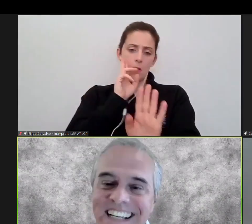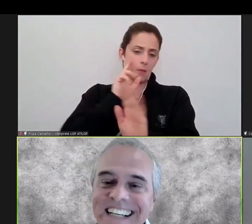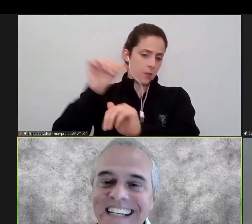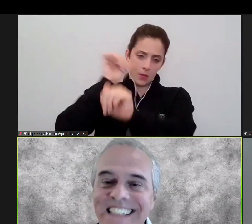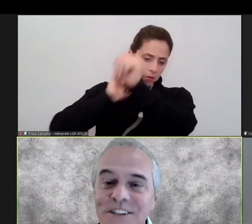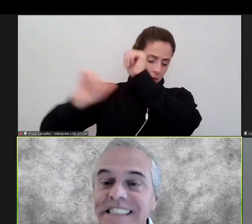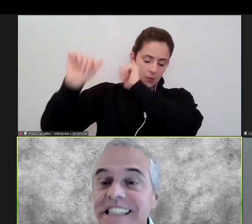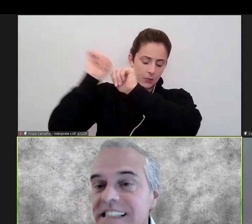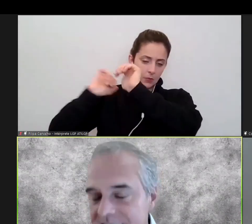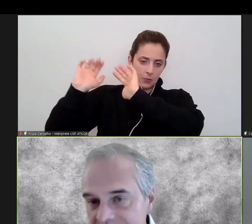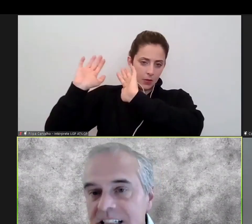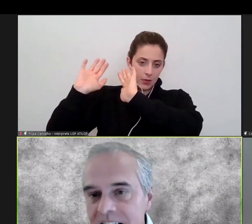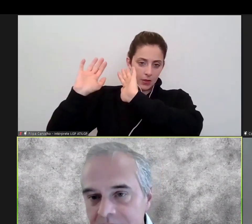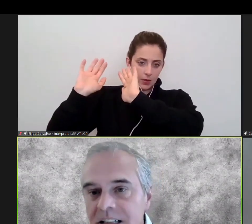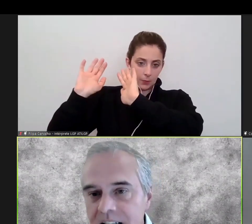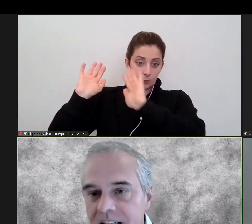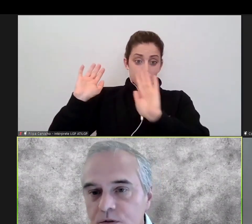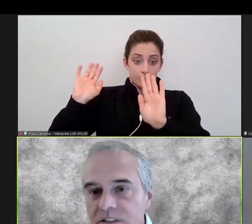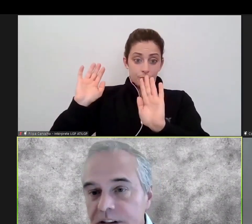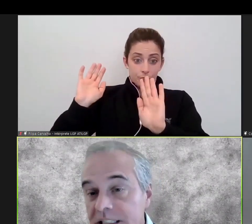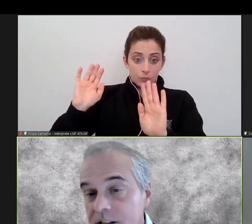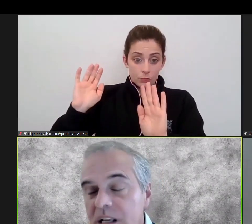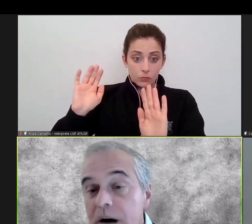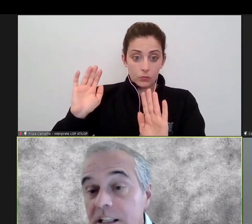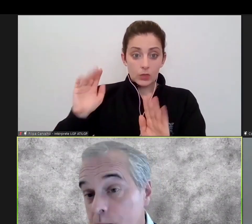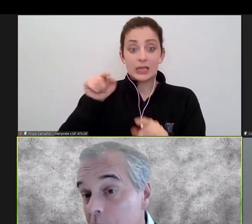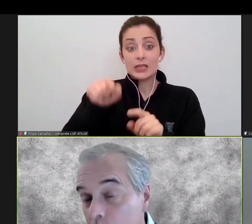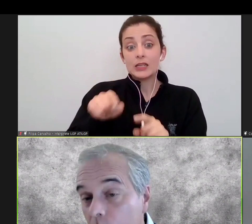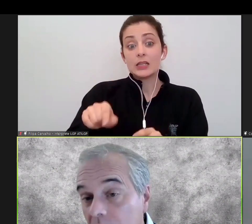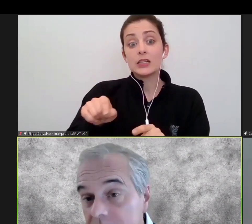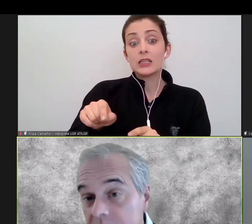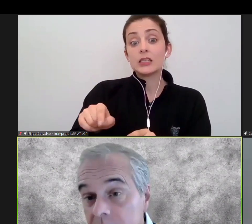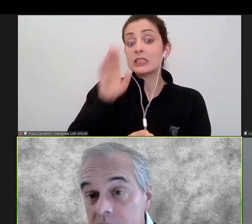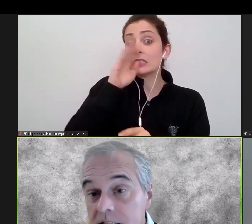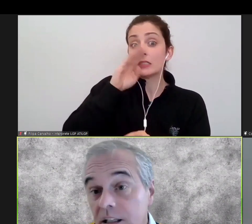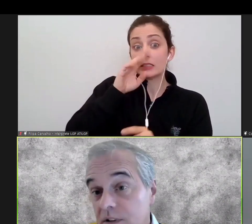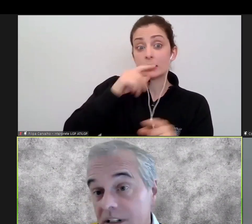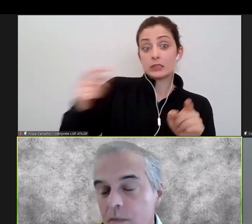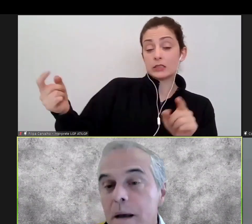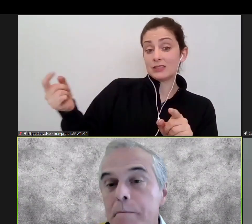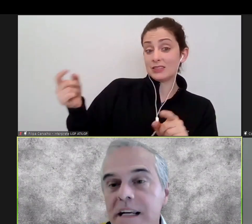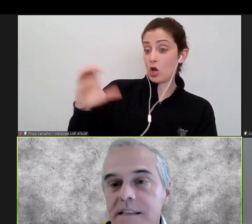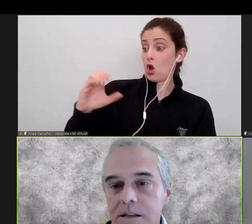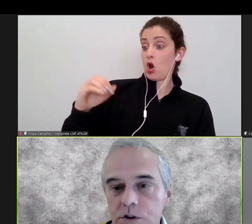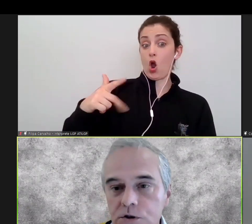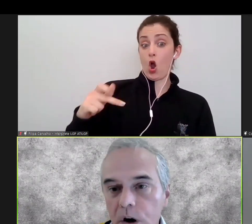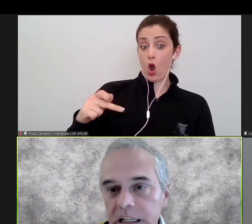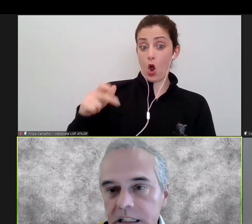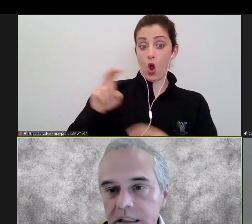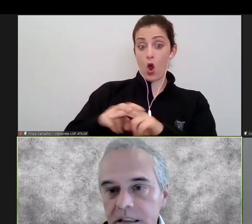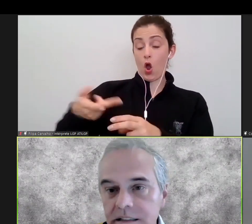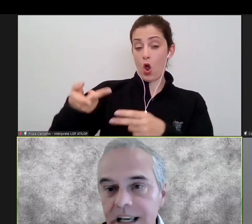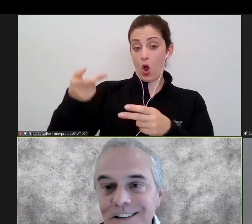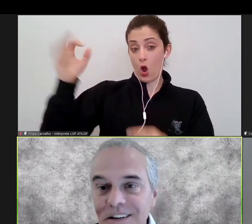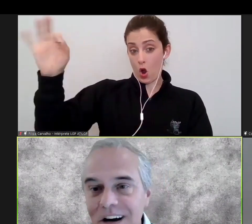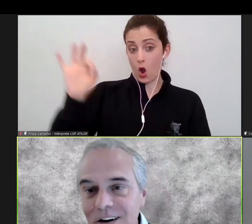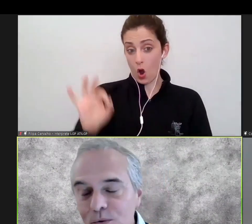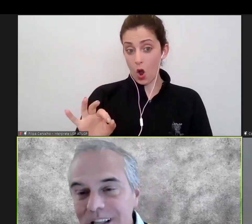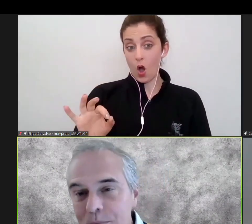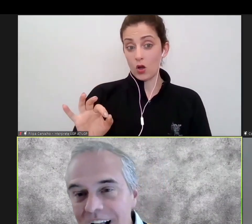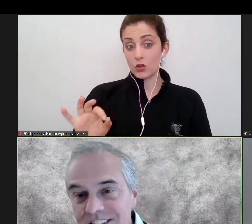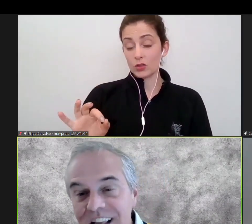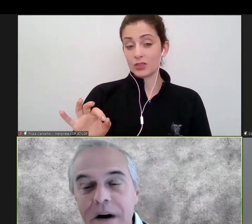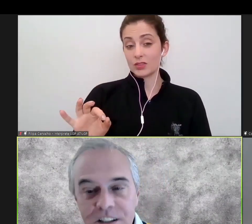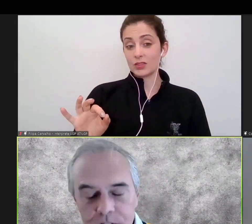reformulando. Então, se trazer, vai trazer o debate com uma cota, dizendo que uma reparação histórica, e aí